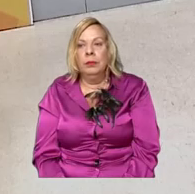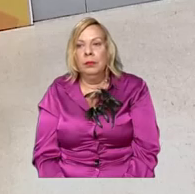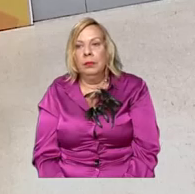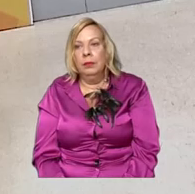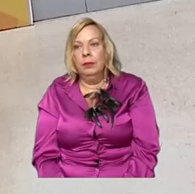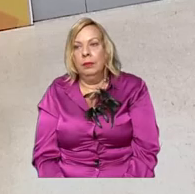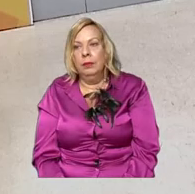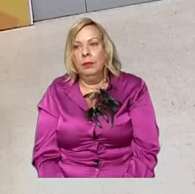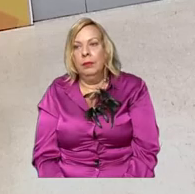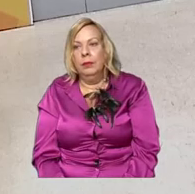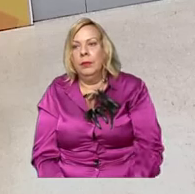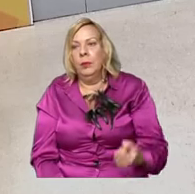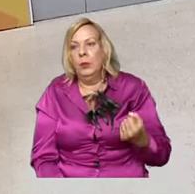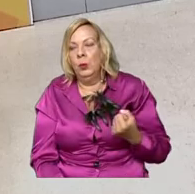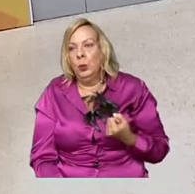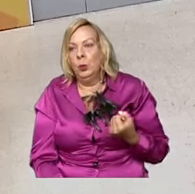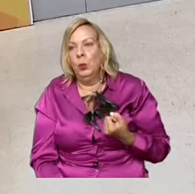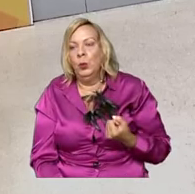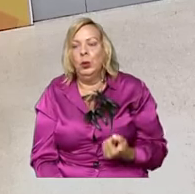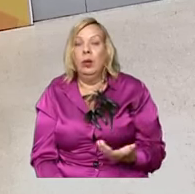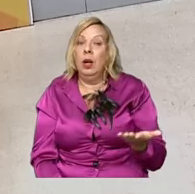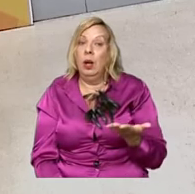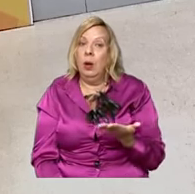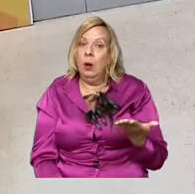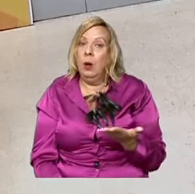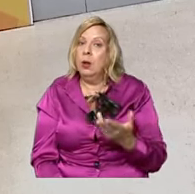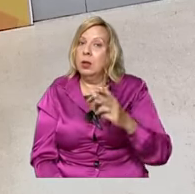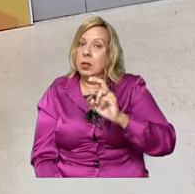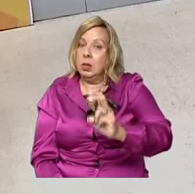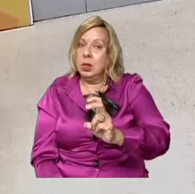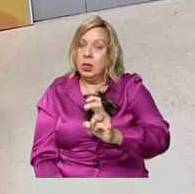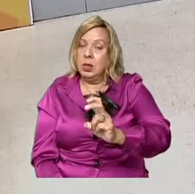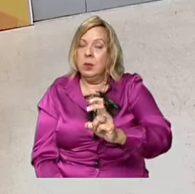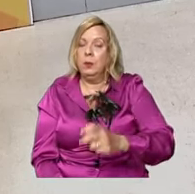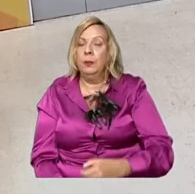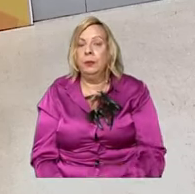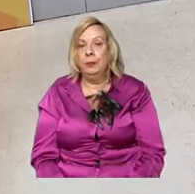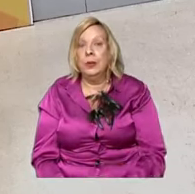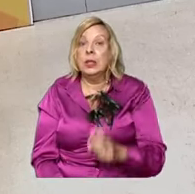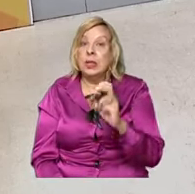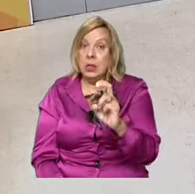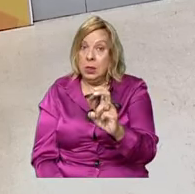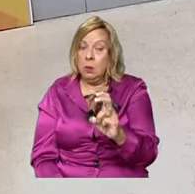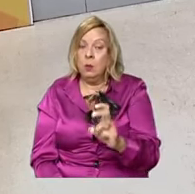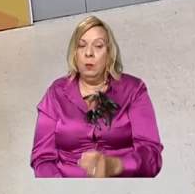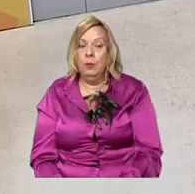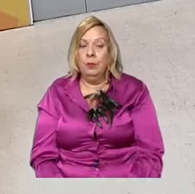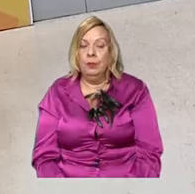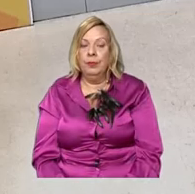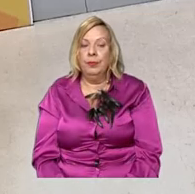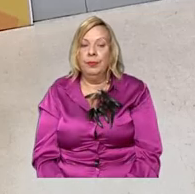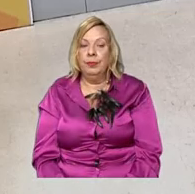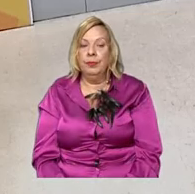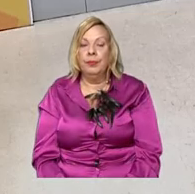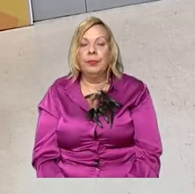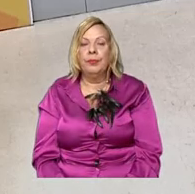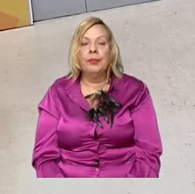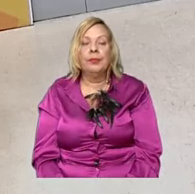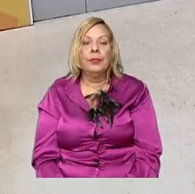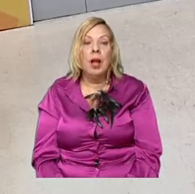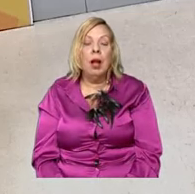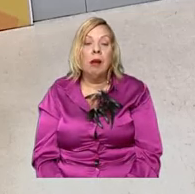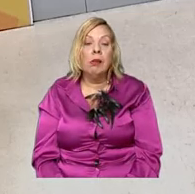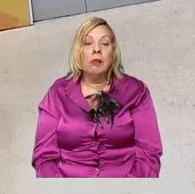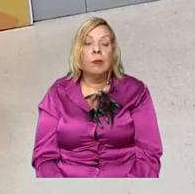você que está aí na disputa, tô torcendo por você, será que leva com esta bolinha de número 5? Número 5,